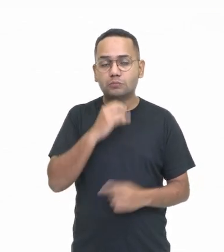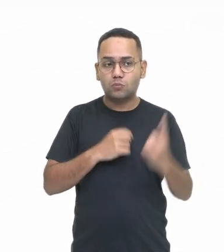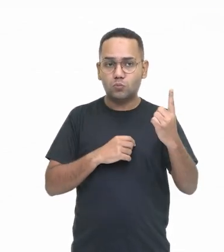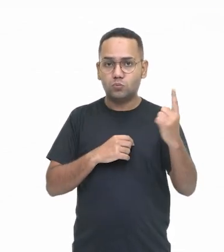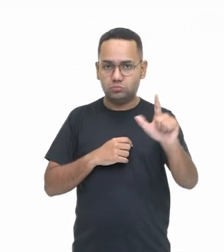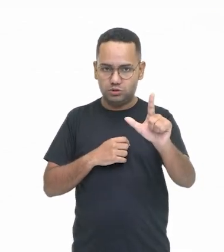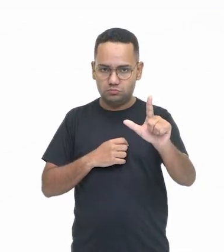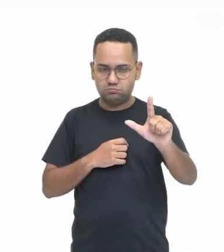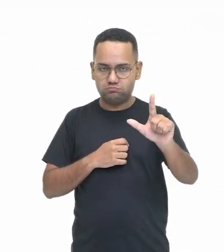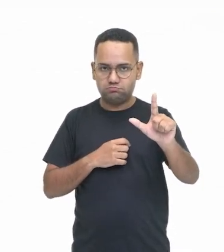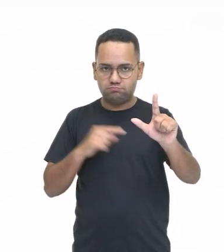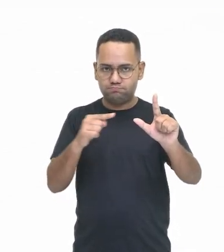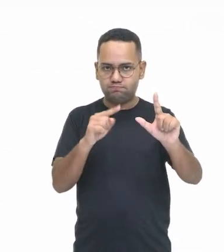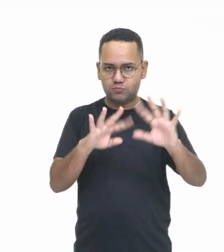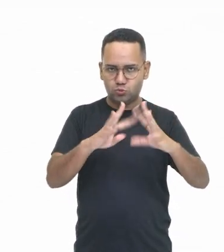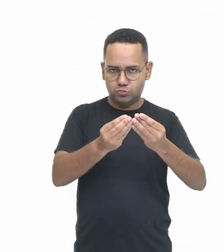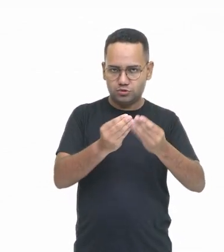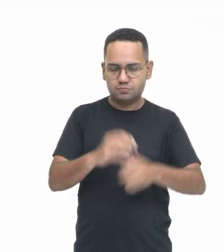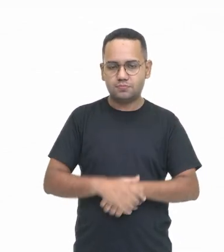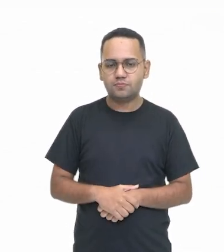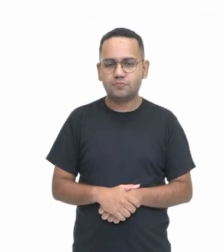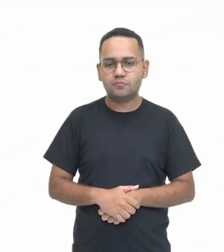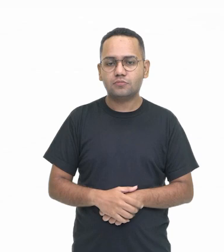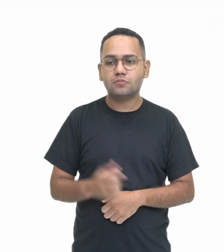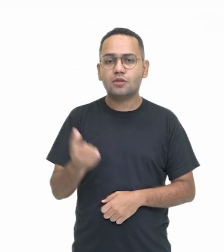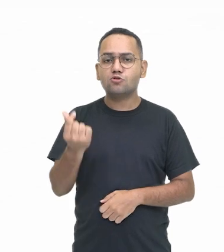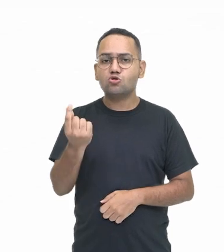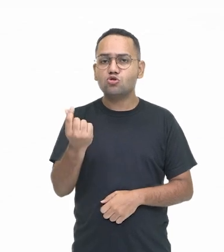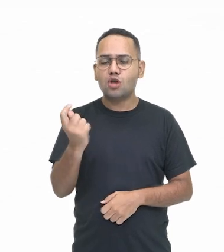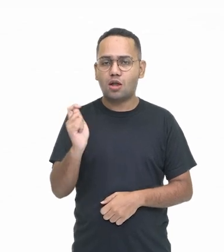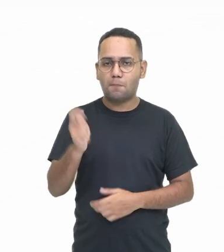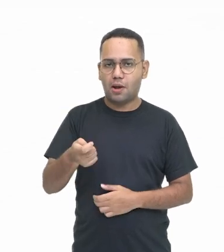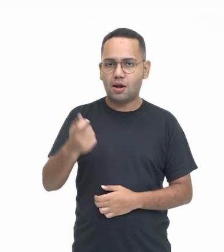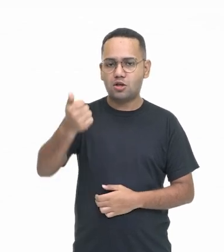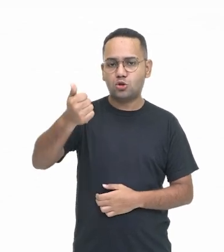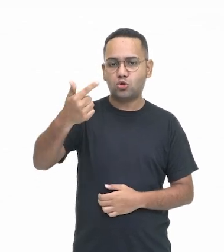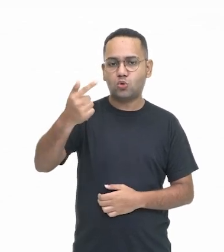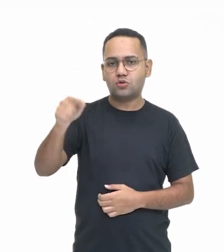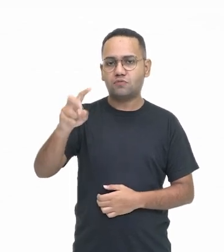exemplo, de tucupi, o preço vai ser, então, de R$